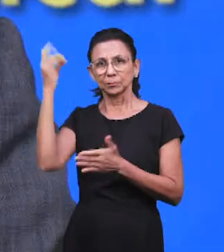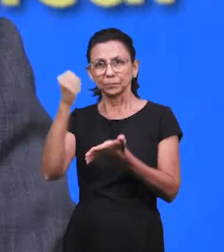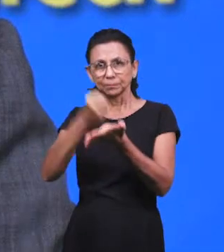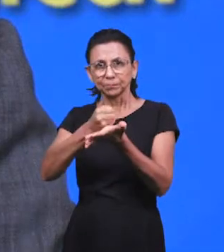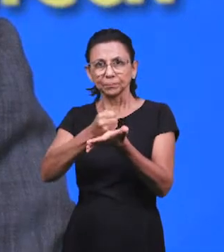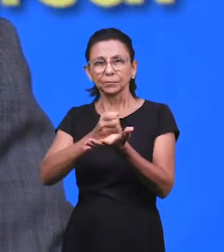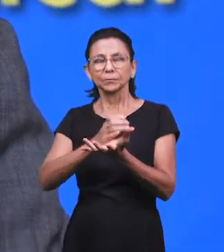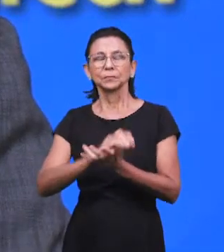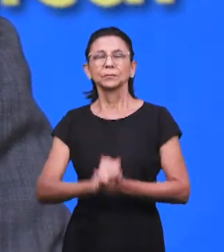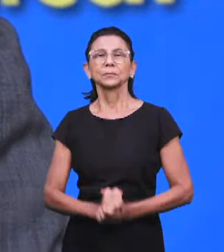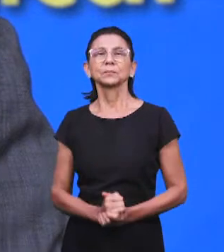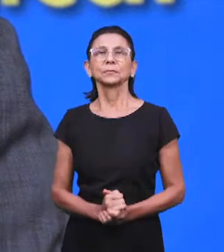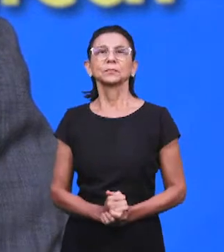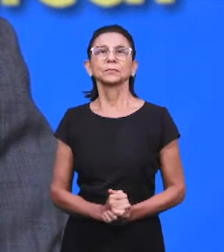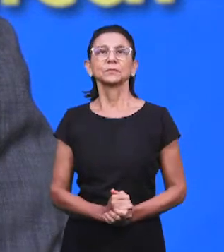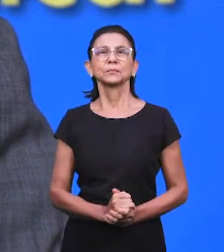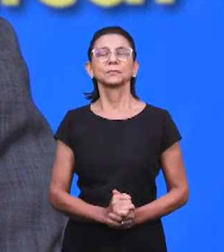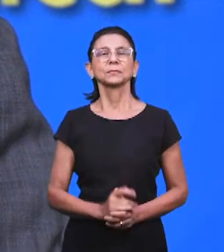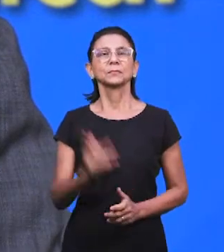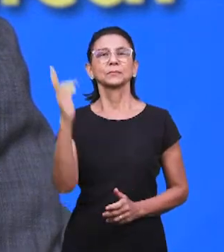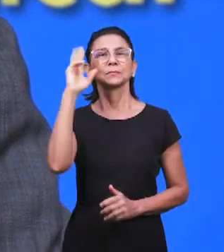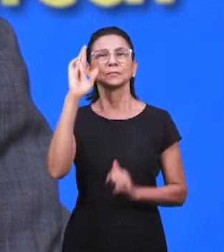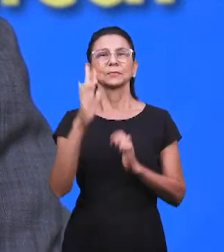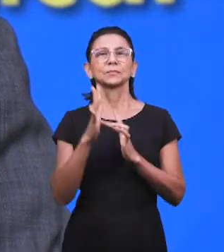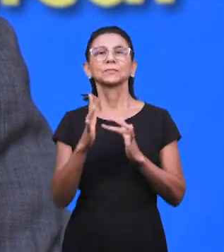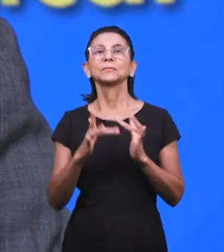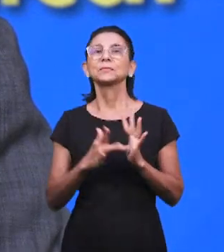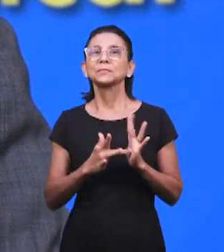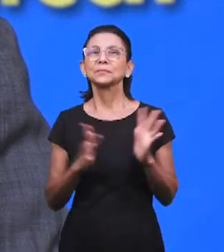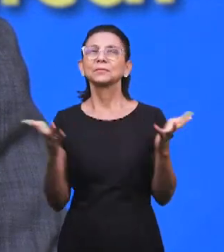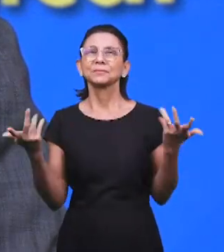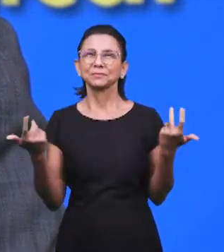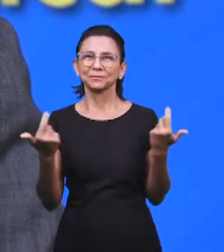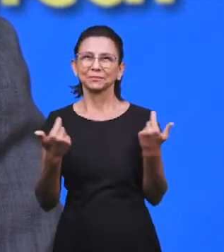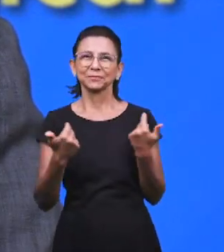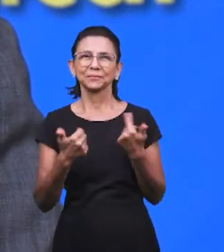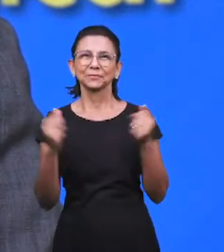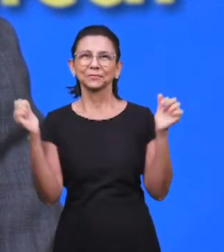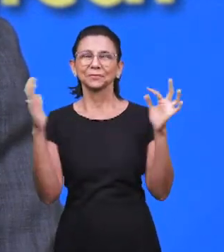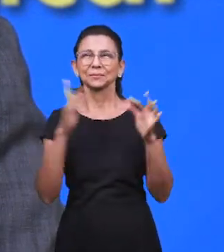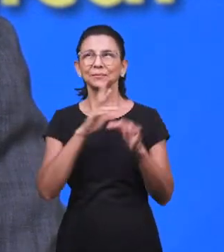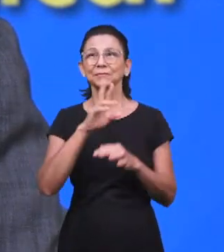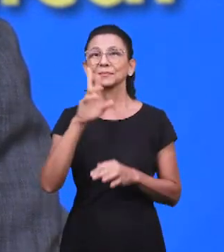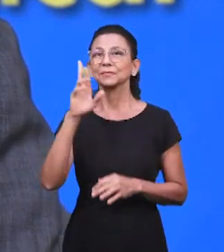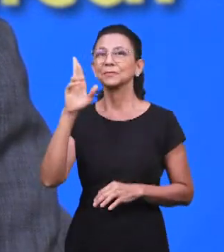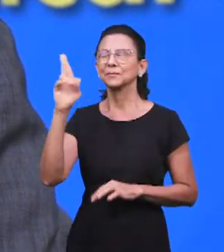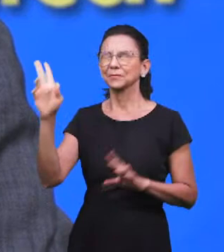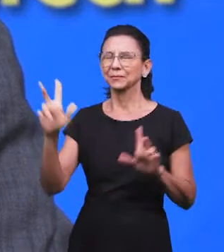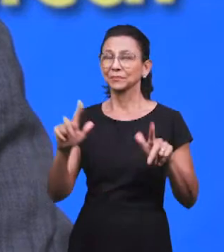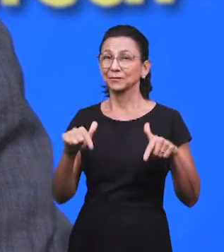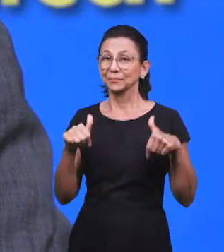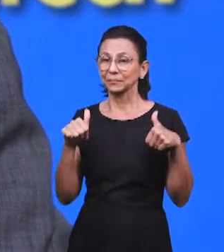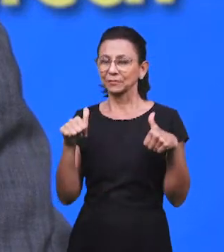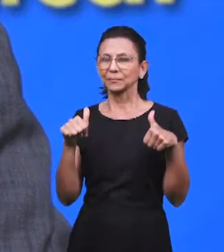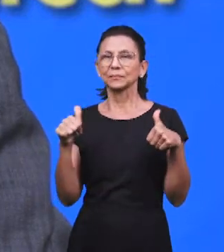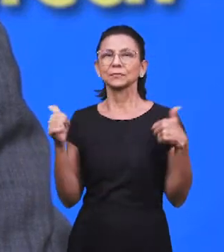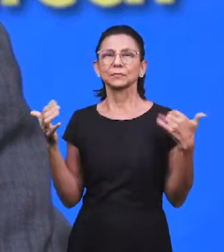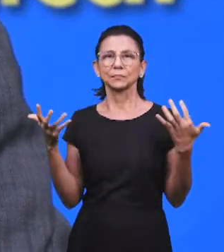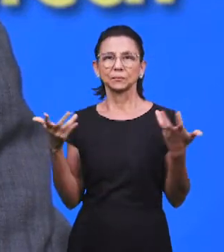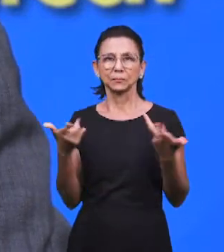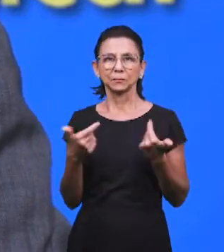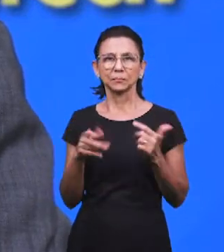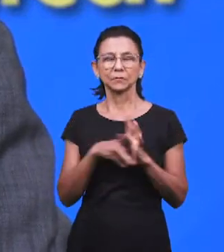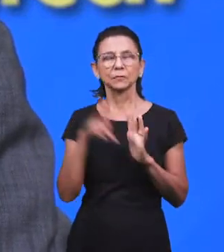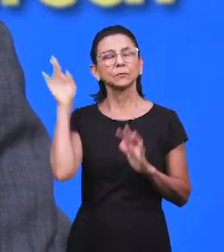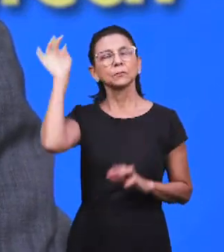Jesus. Amém, irmã Isa. A paz do Senhor Jesus. Que coisa maravilhosa. Podemos glorificar ao Senhor por esta ação